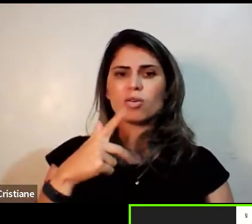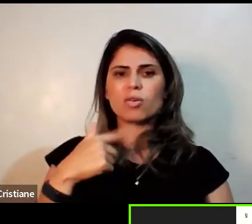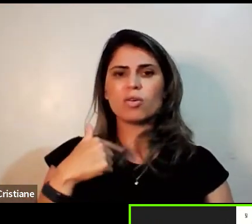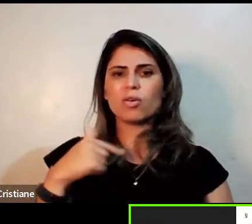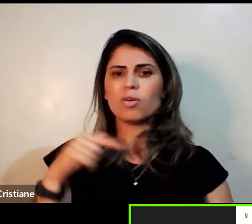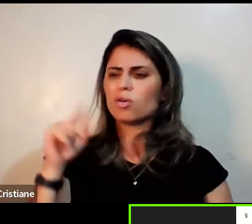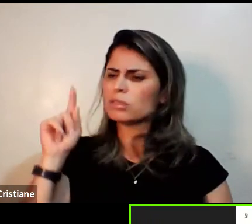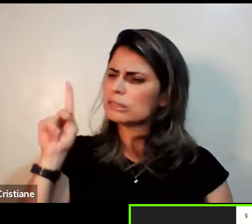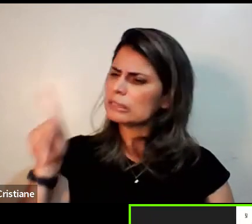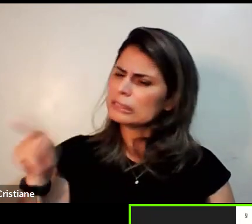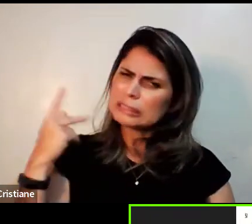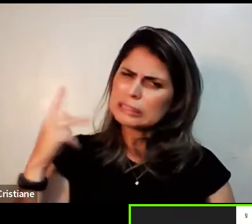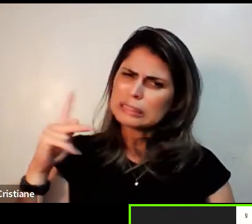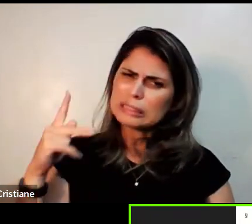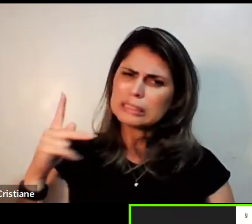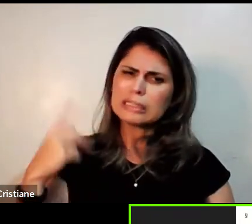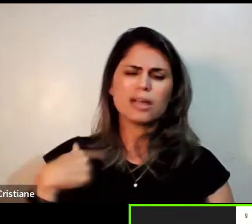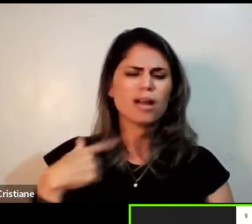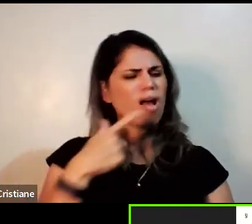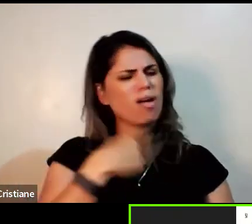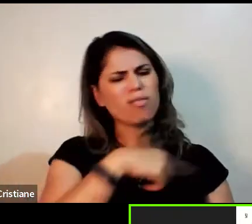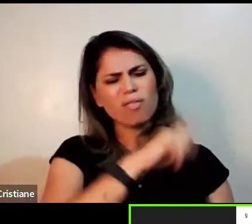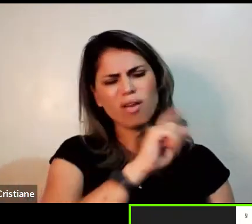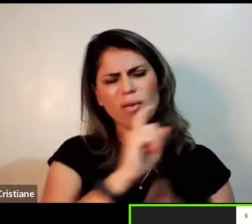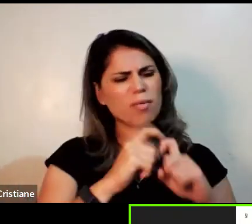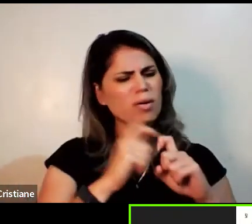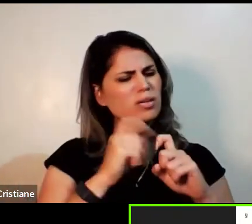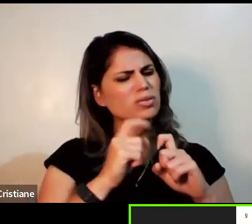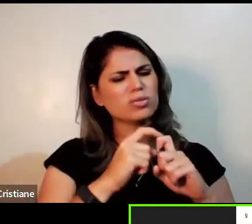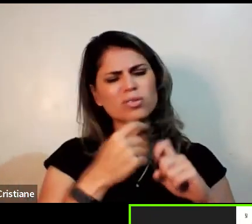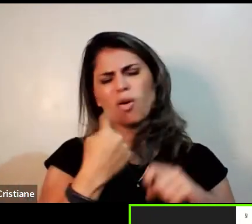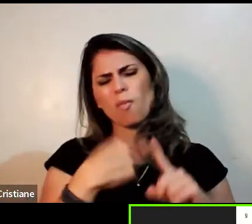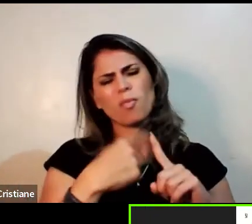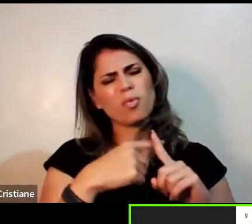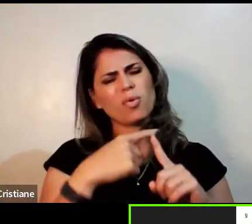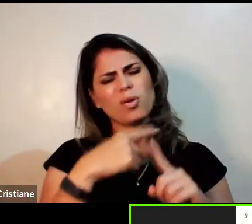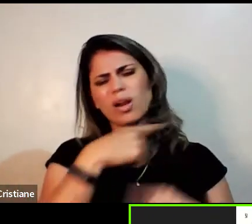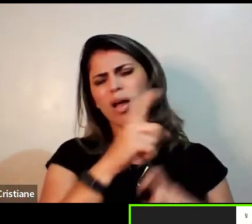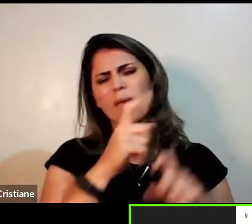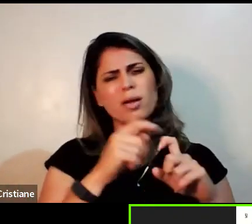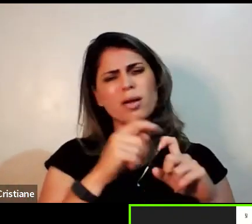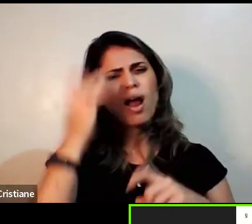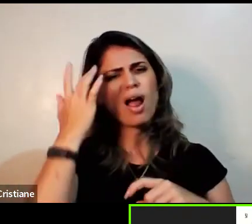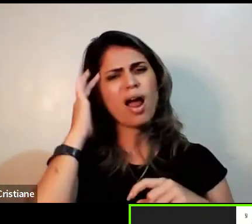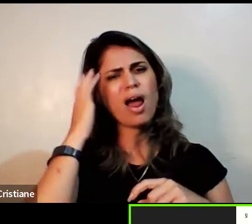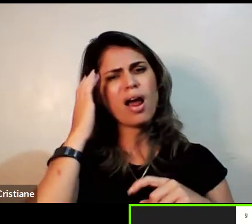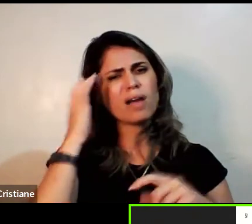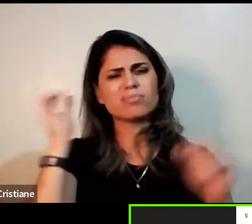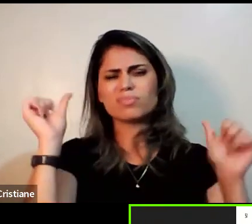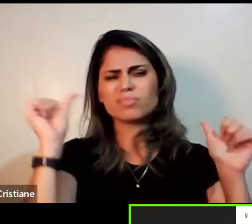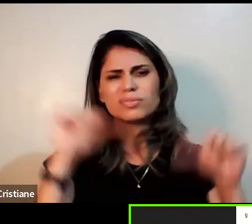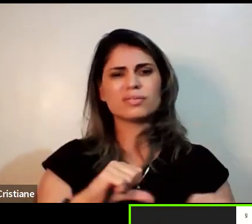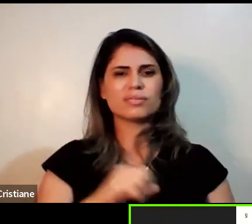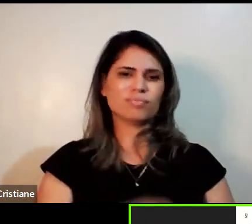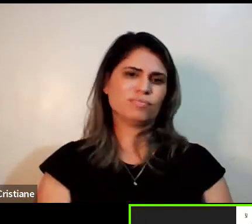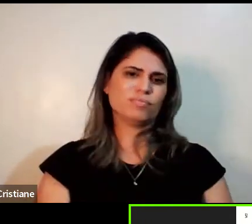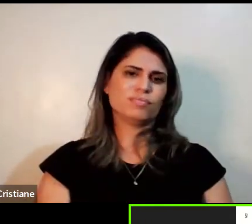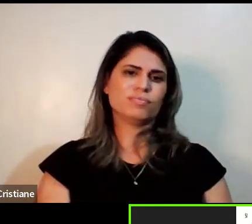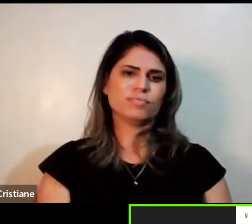comigo. Tenta levar a vida do jeito que você der conta. Eu falei, pai, o difícil está levar a vida desse jeito, está difícil